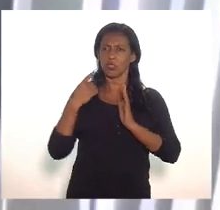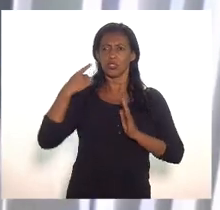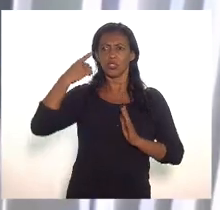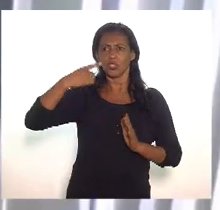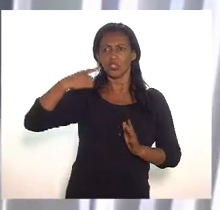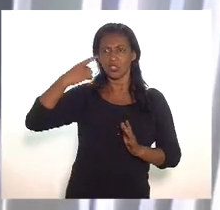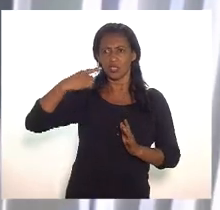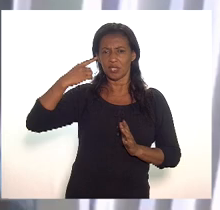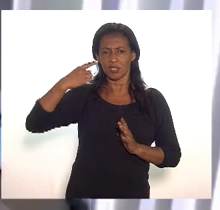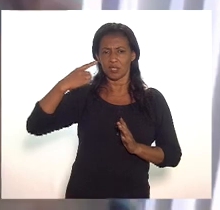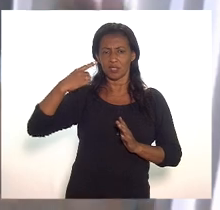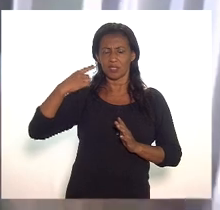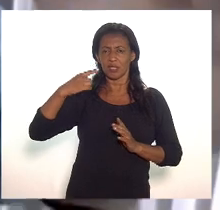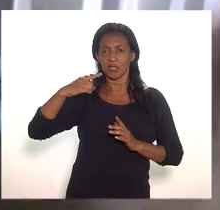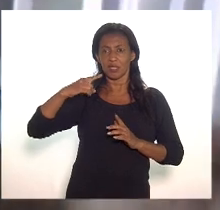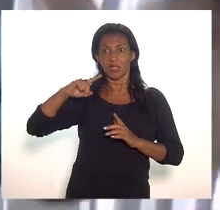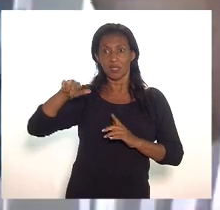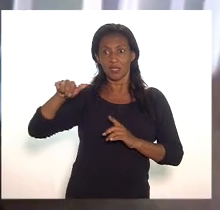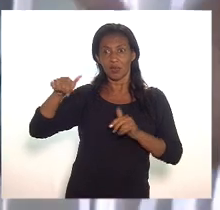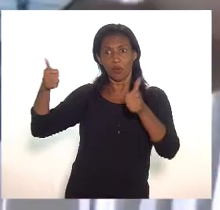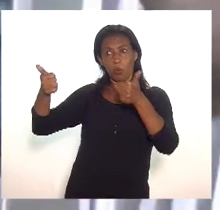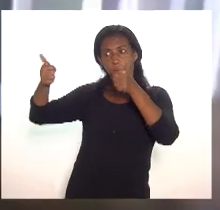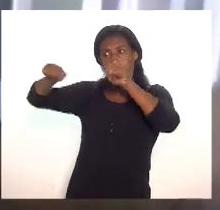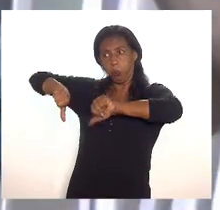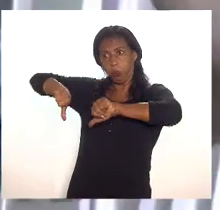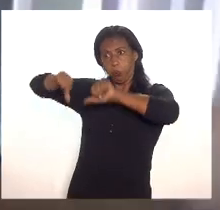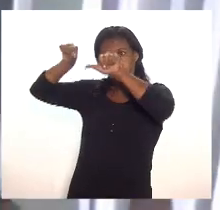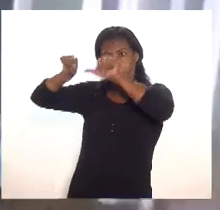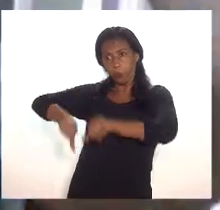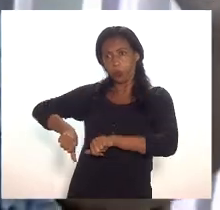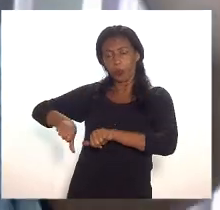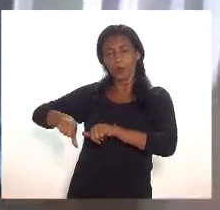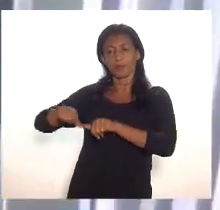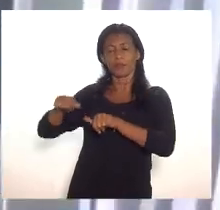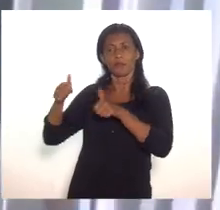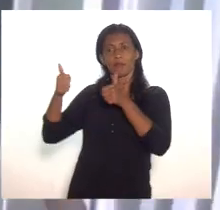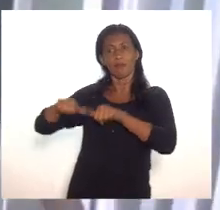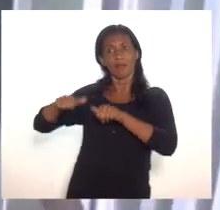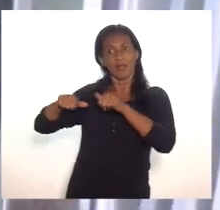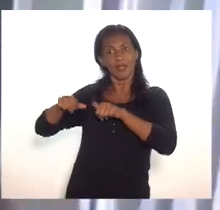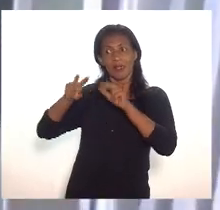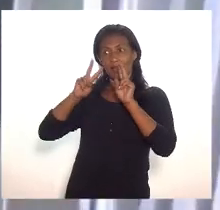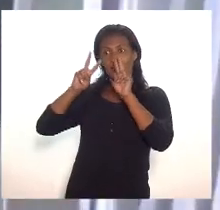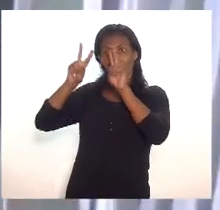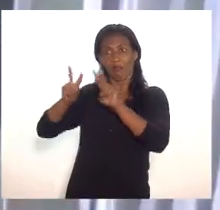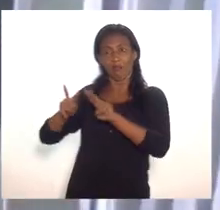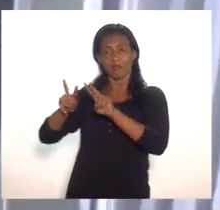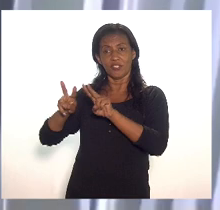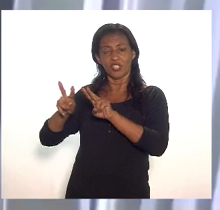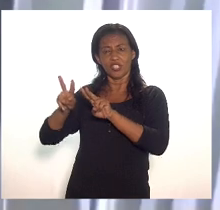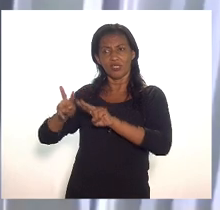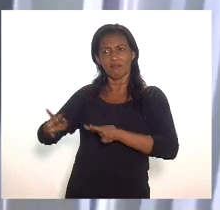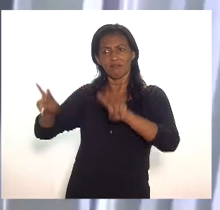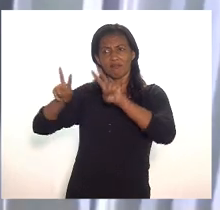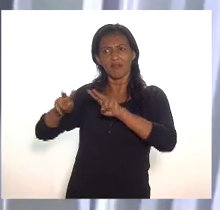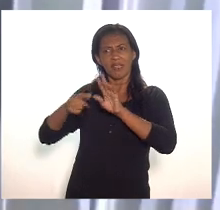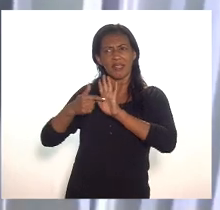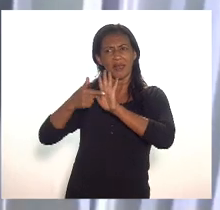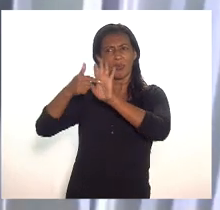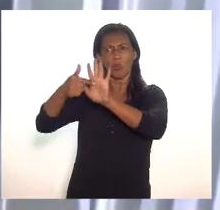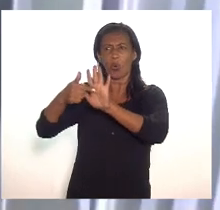foi negativamente avaliado pela CAPES do ponto de vista acadêmico. Então, ou seja, ela demonstra não